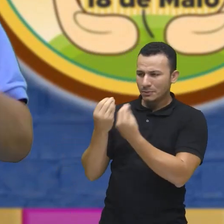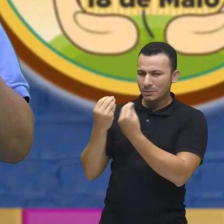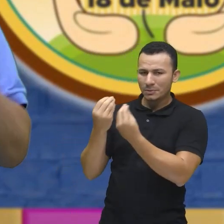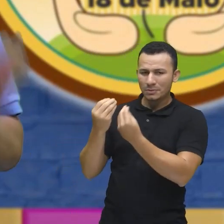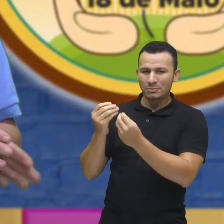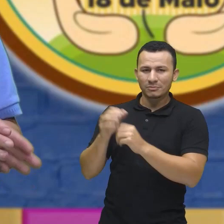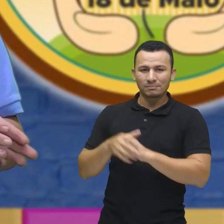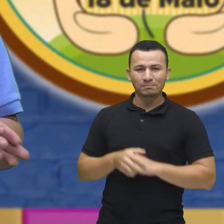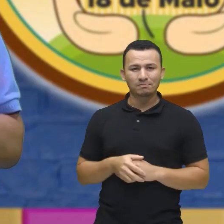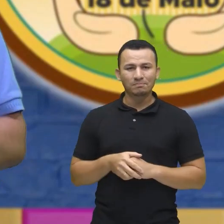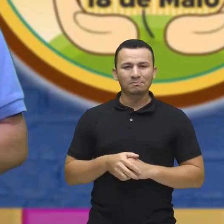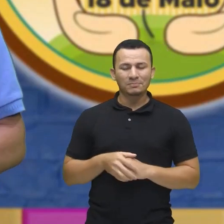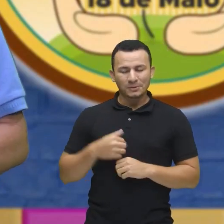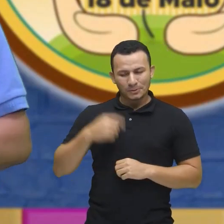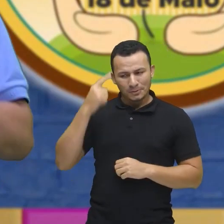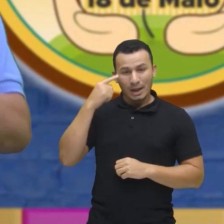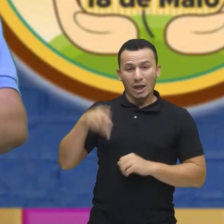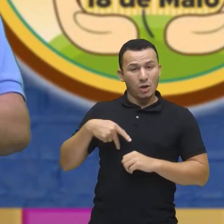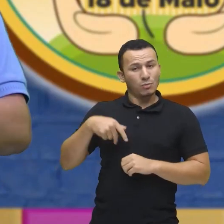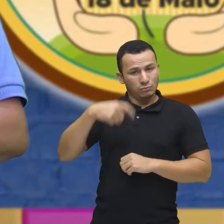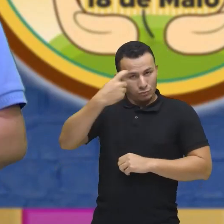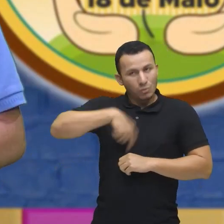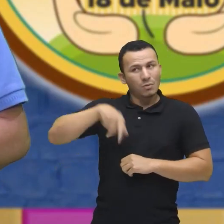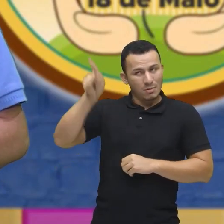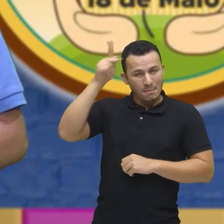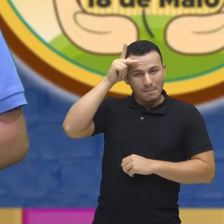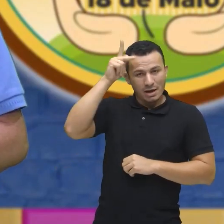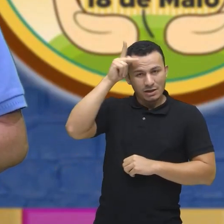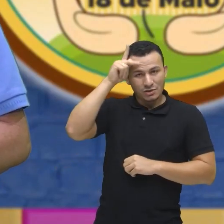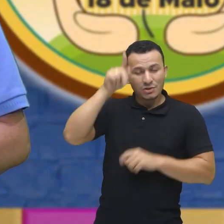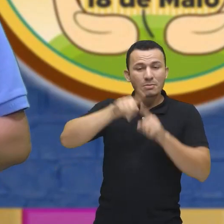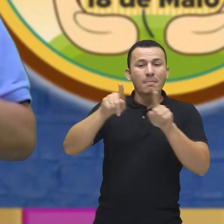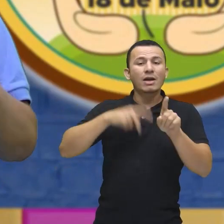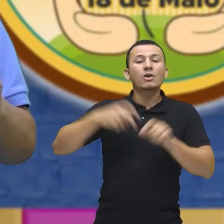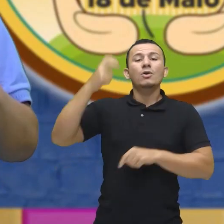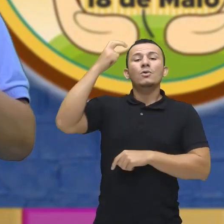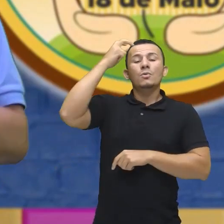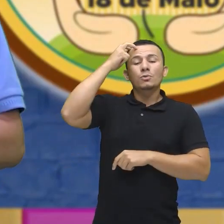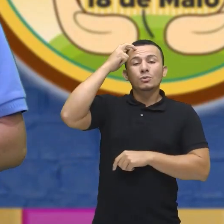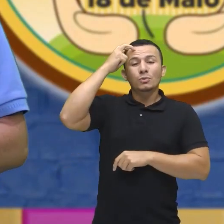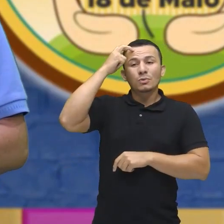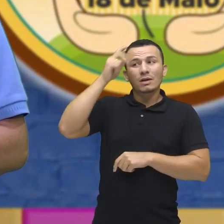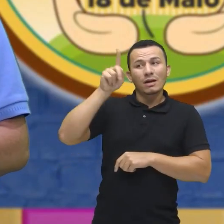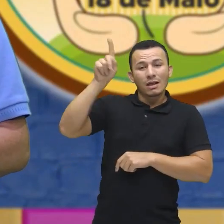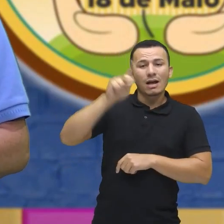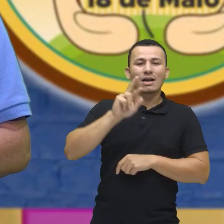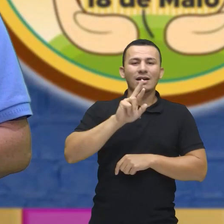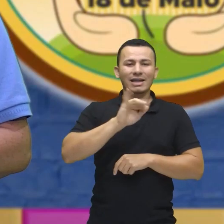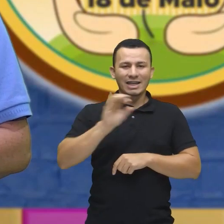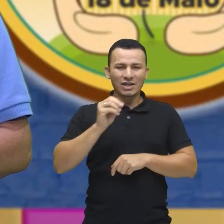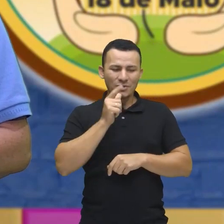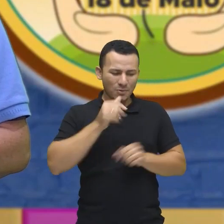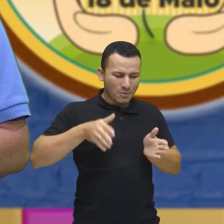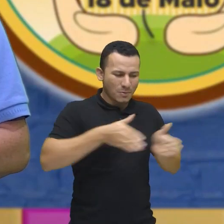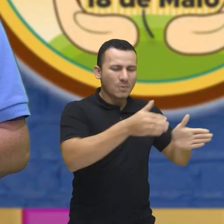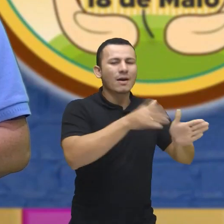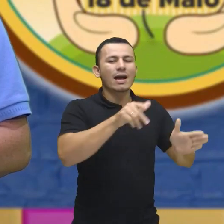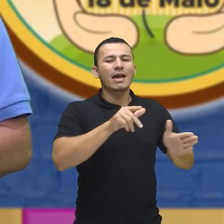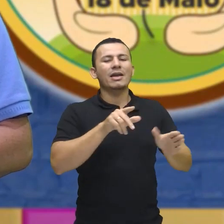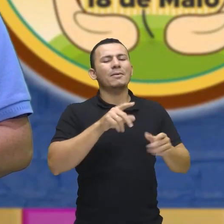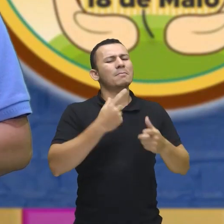Regina, de Parintins, não sabia que a origem do Rio Andirá era devido aos morcegos gigantes que existiam